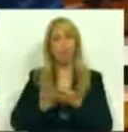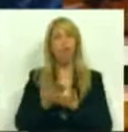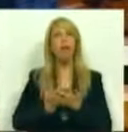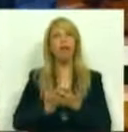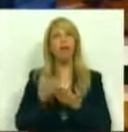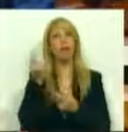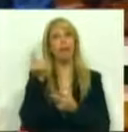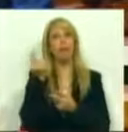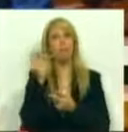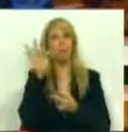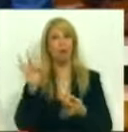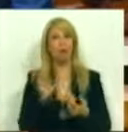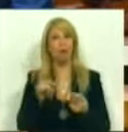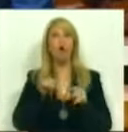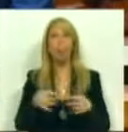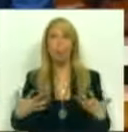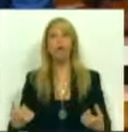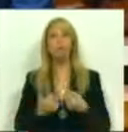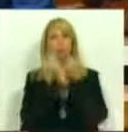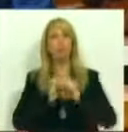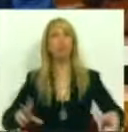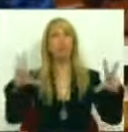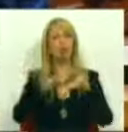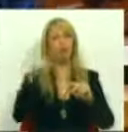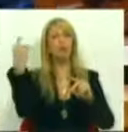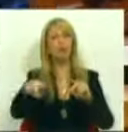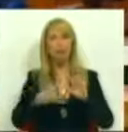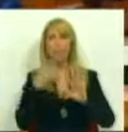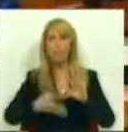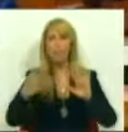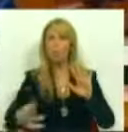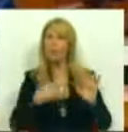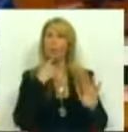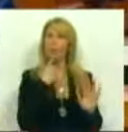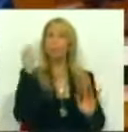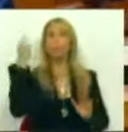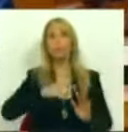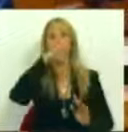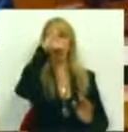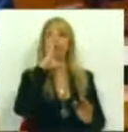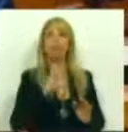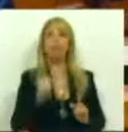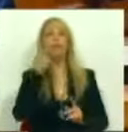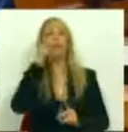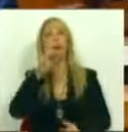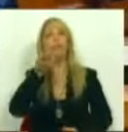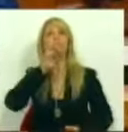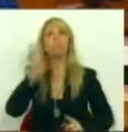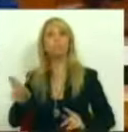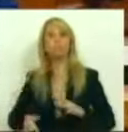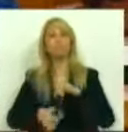enfrenta hoje novos desafios de grande complexidade que exigem dos Estados e dos seus dirigentes